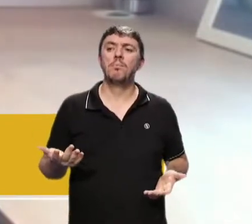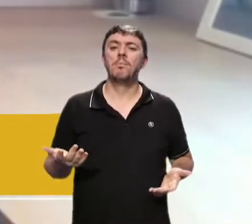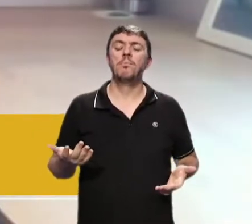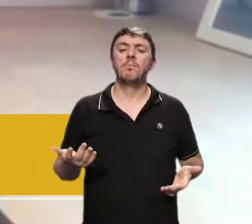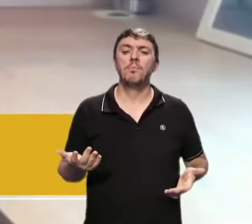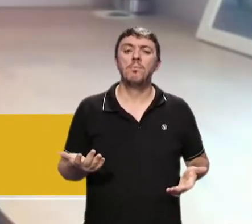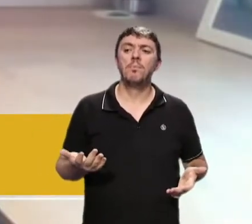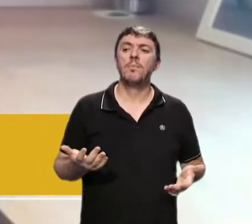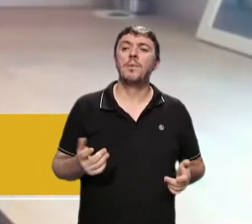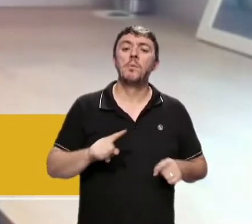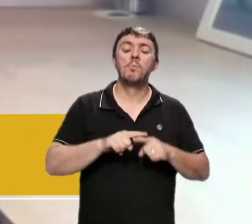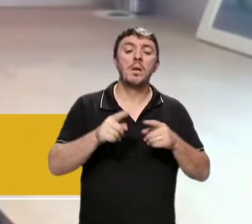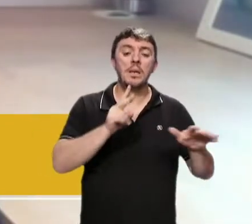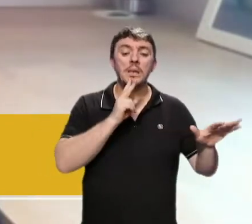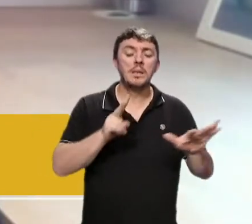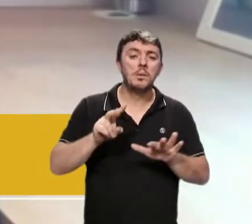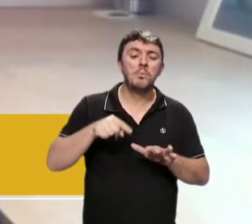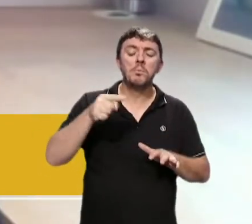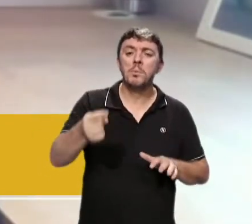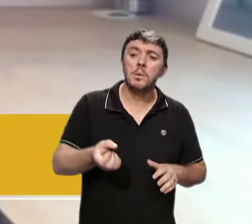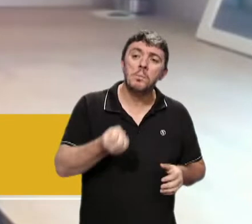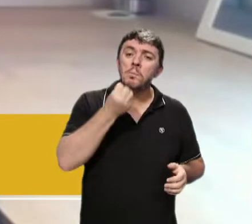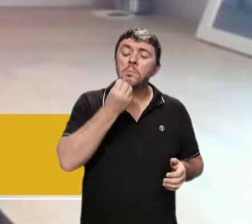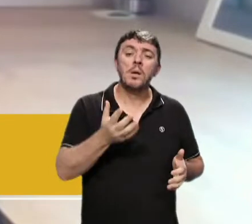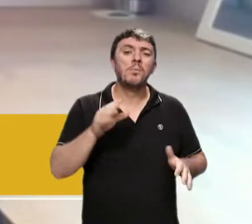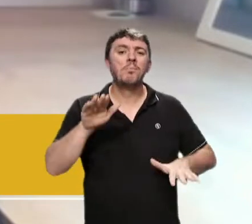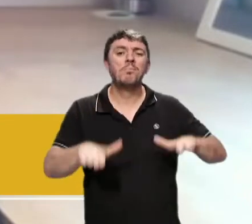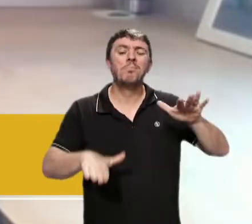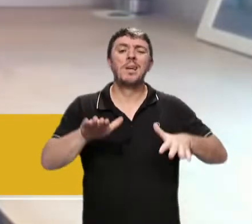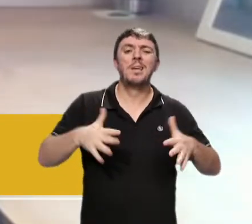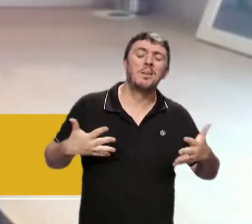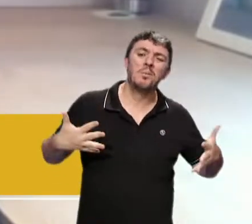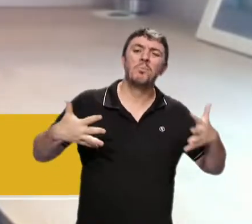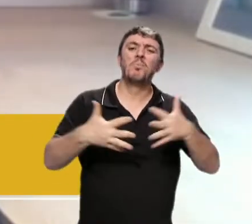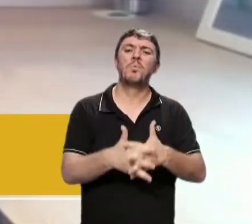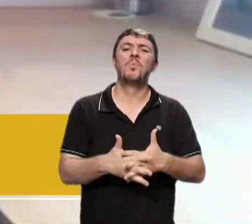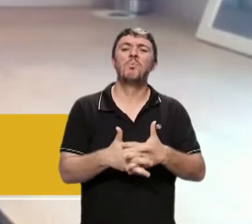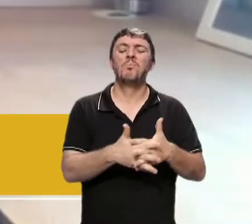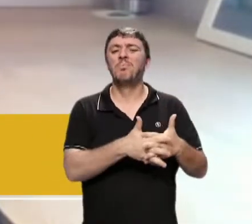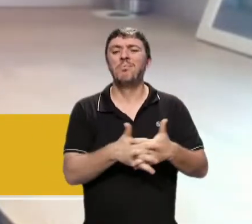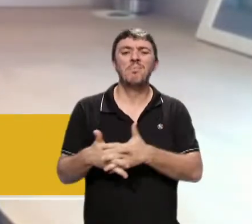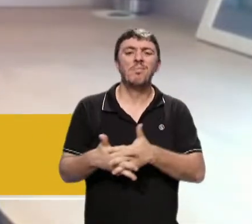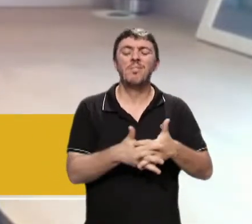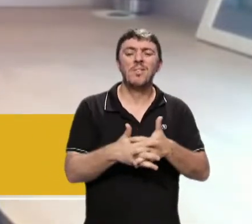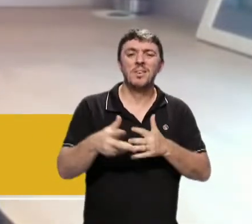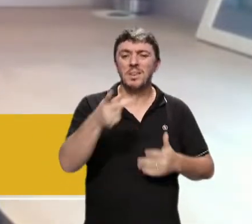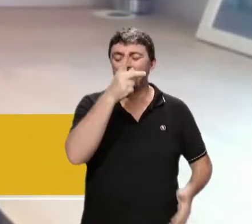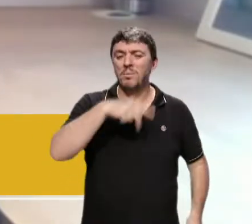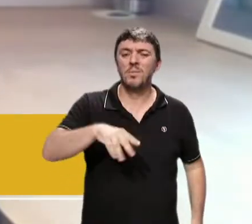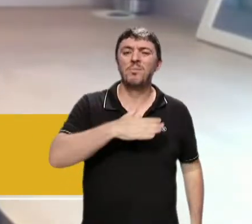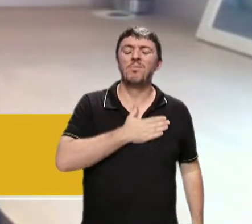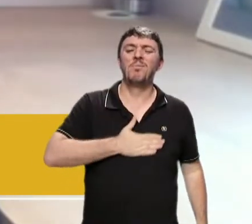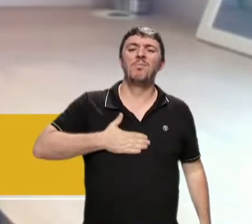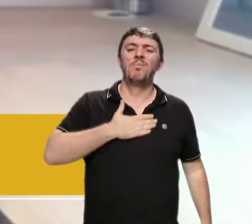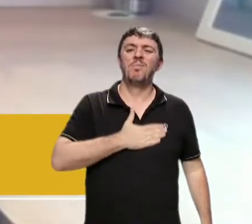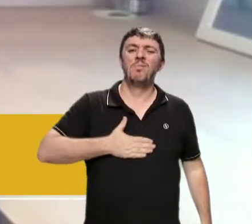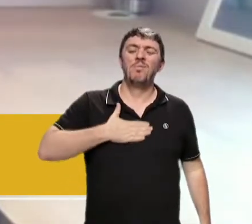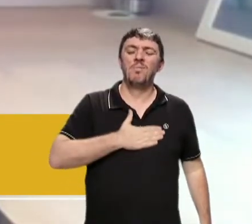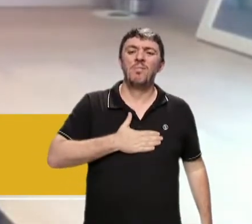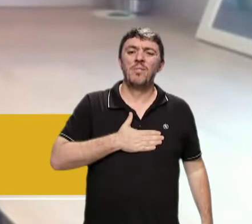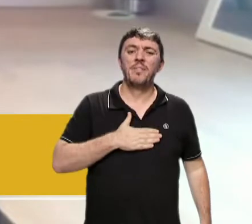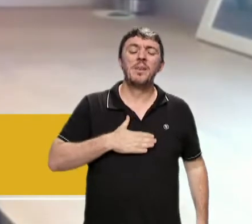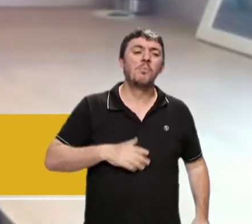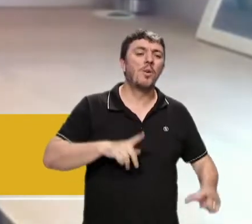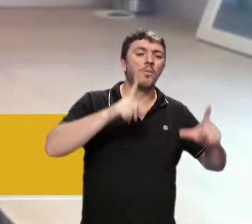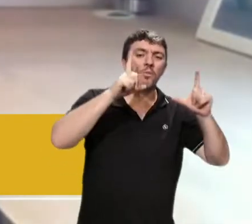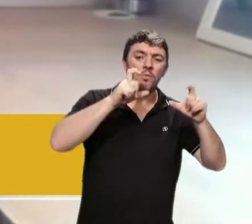bem. Foi muito bem, performou bem. Então, isso confunde um pouco os usuários, gera uma insatisfação, tanto na questão das